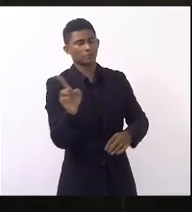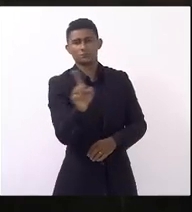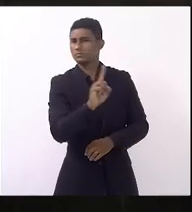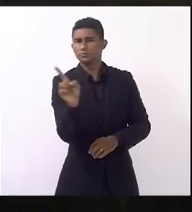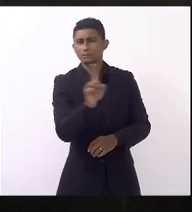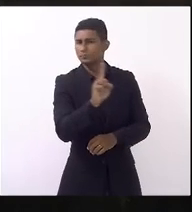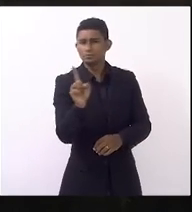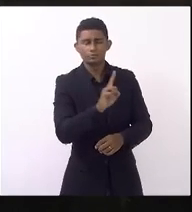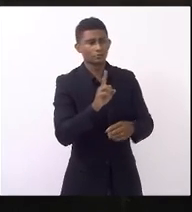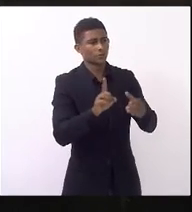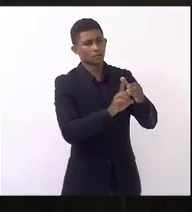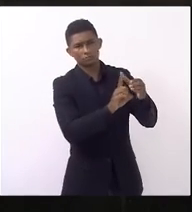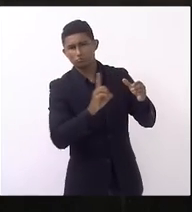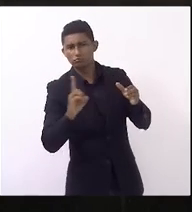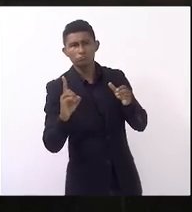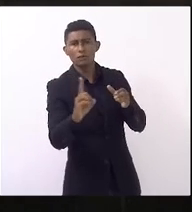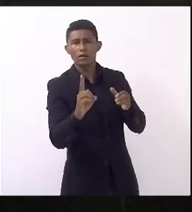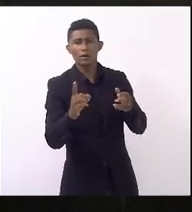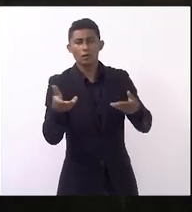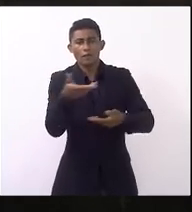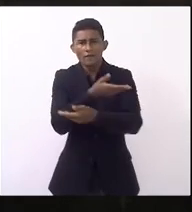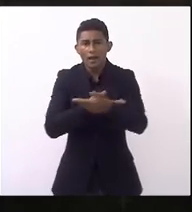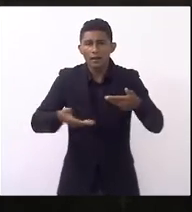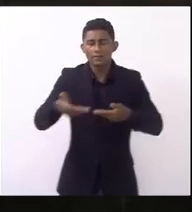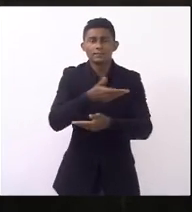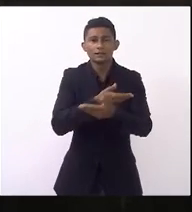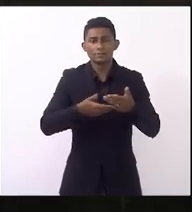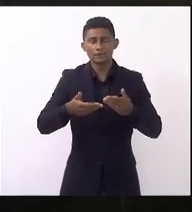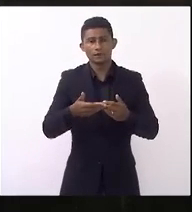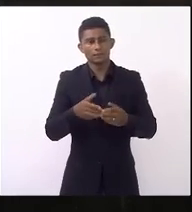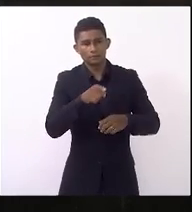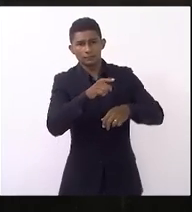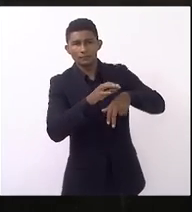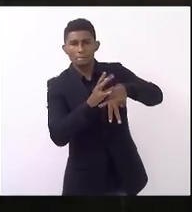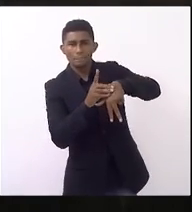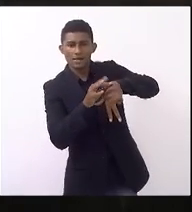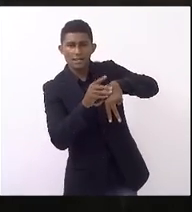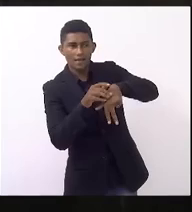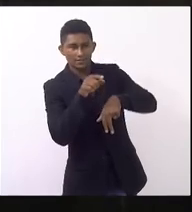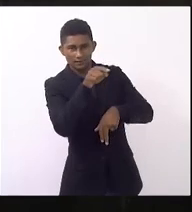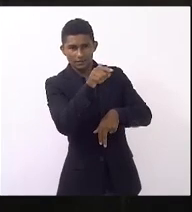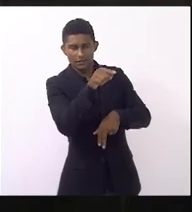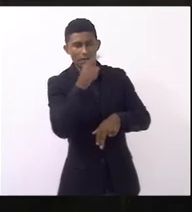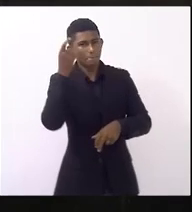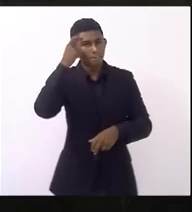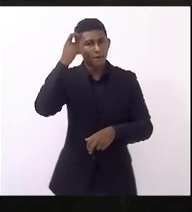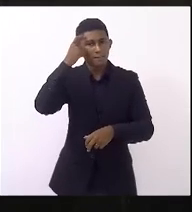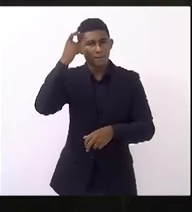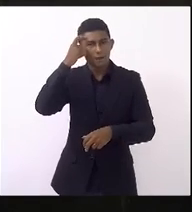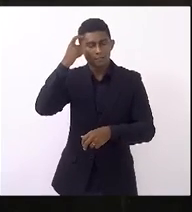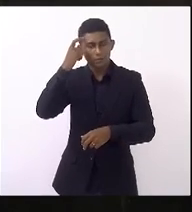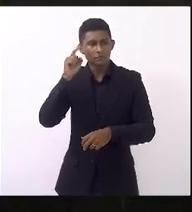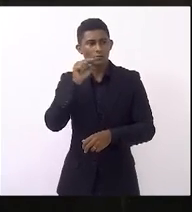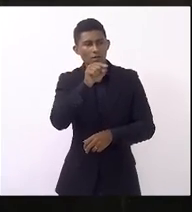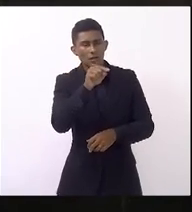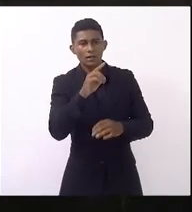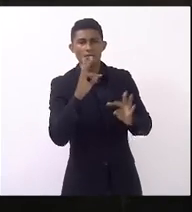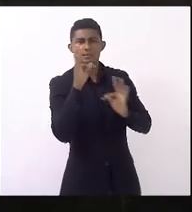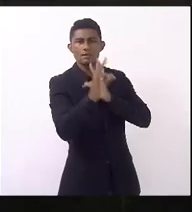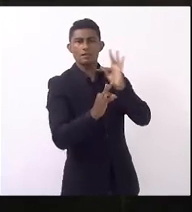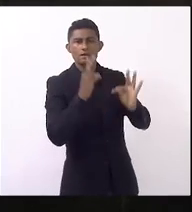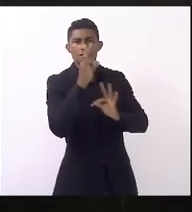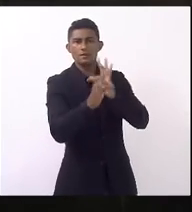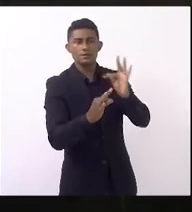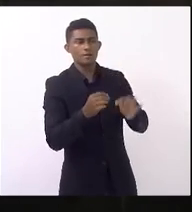na autonomia, na possibilidade de que o paciente com transtorno mentais não seja tratado como um apenado, como